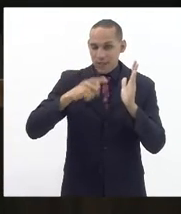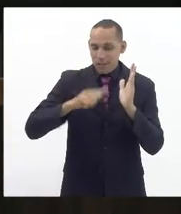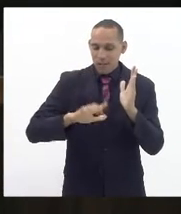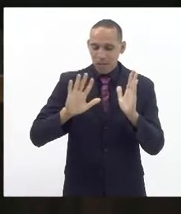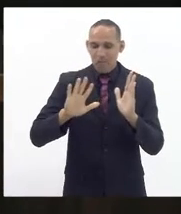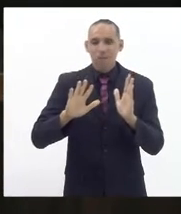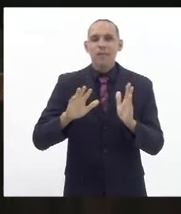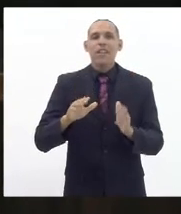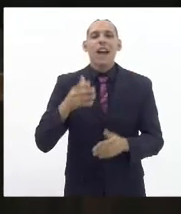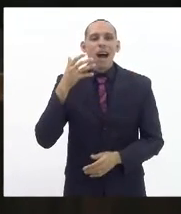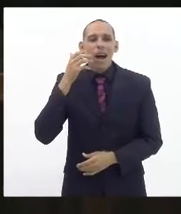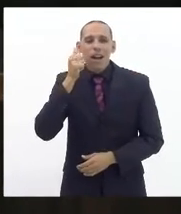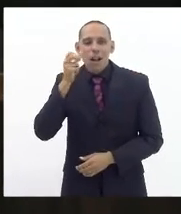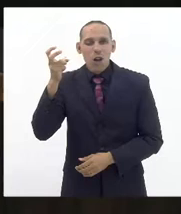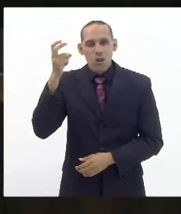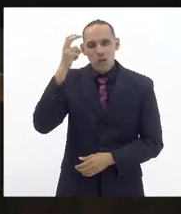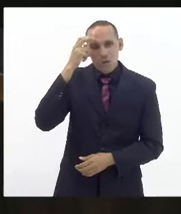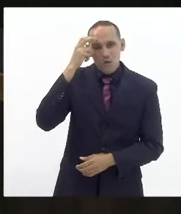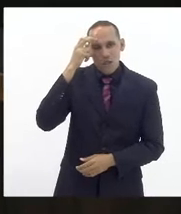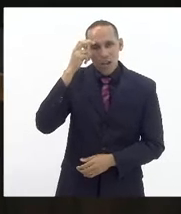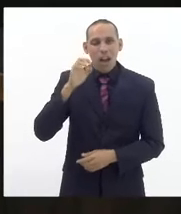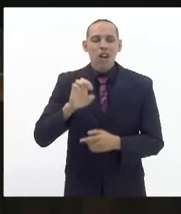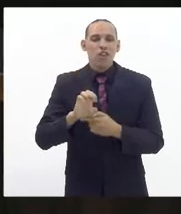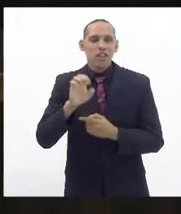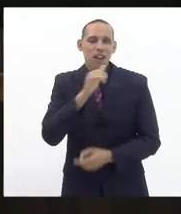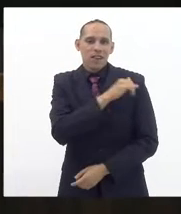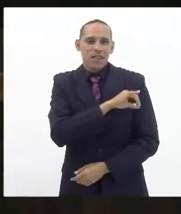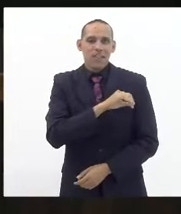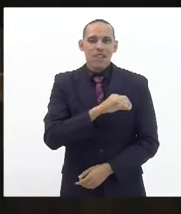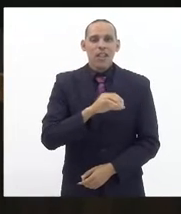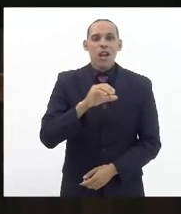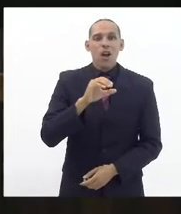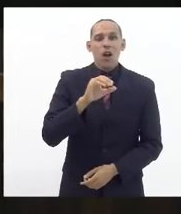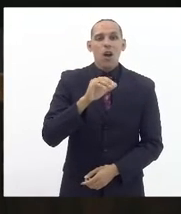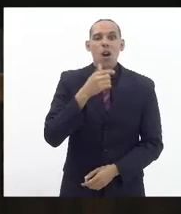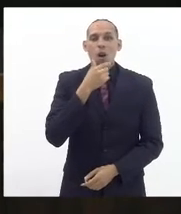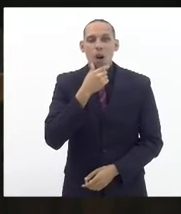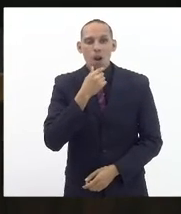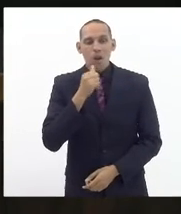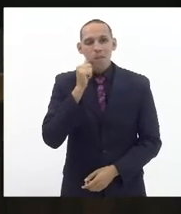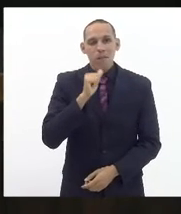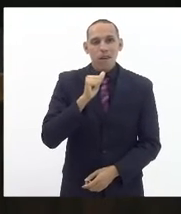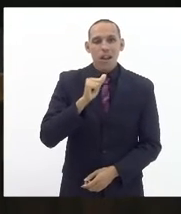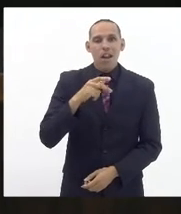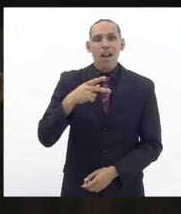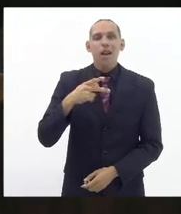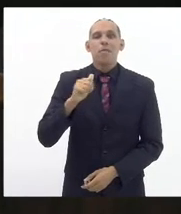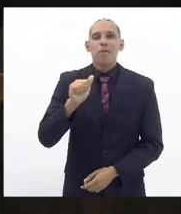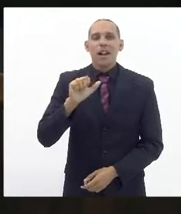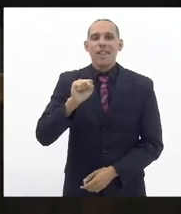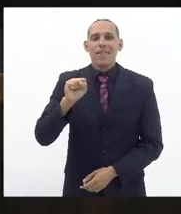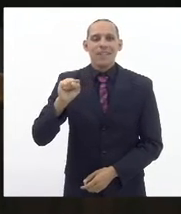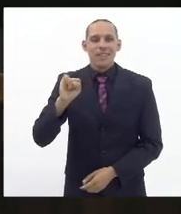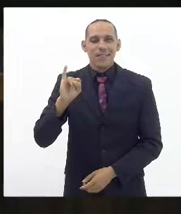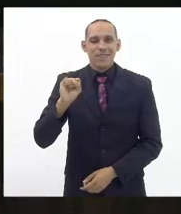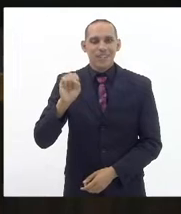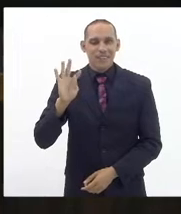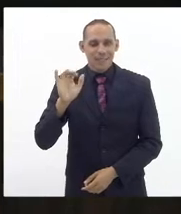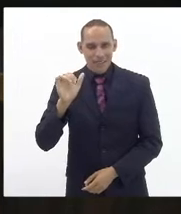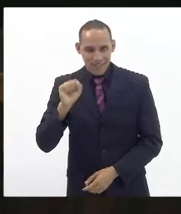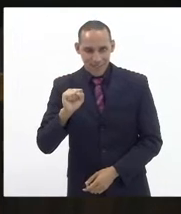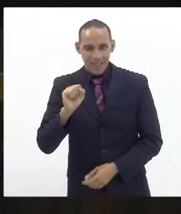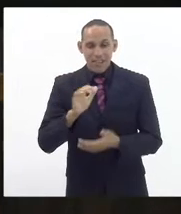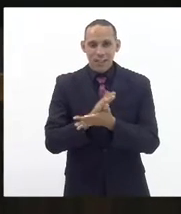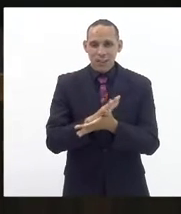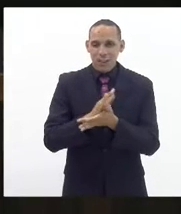Que declara patrimônio cultural e material do Estado do Rio de Janeiro, os e as passeatas de samba, pendente de pareceres das